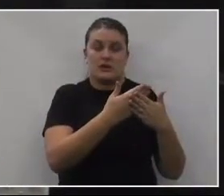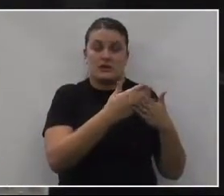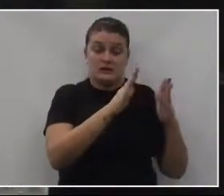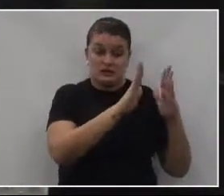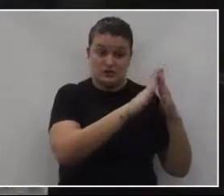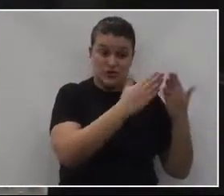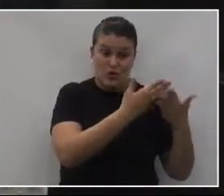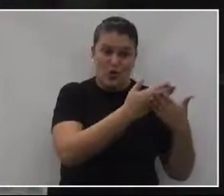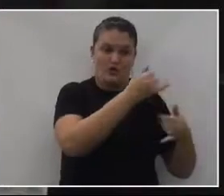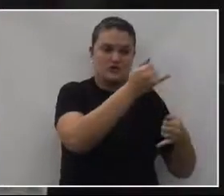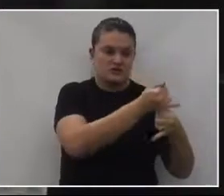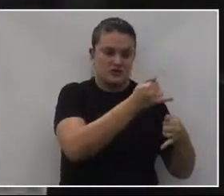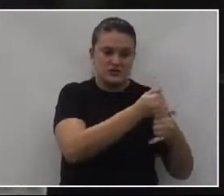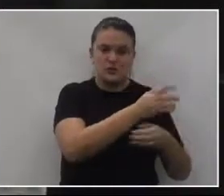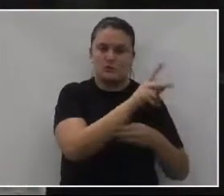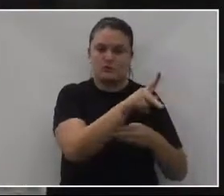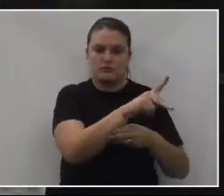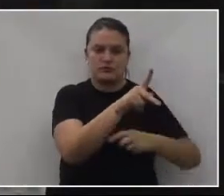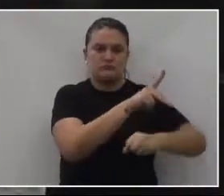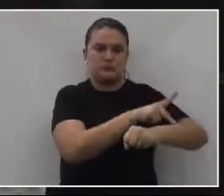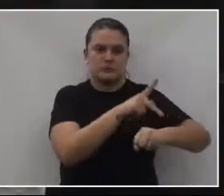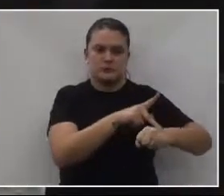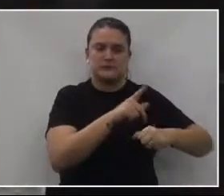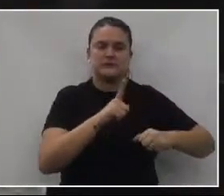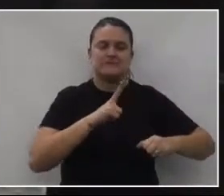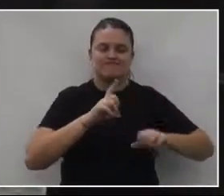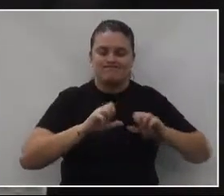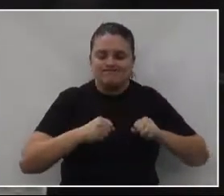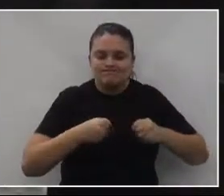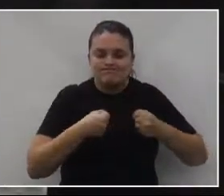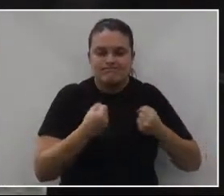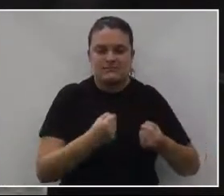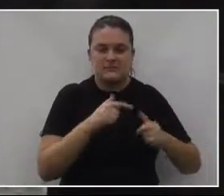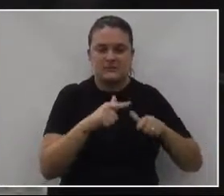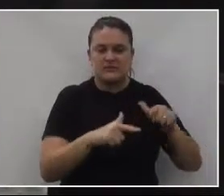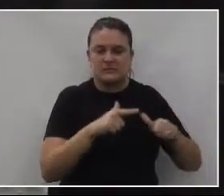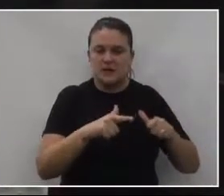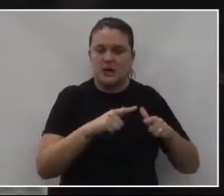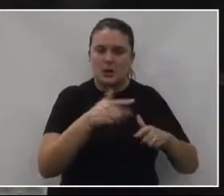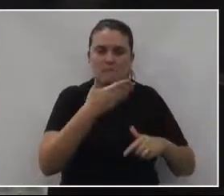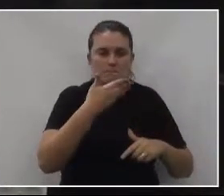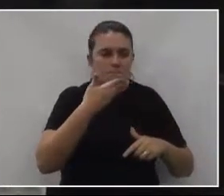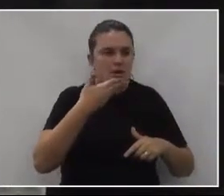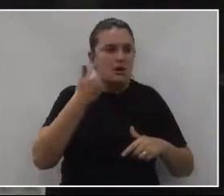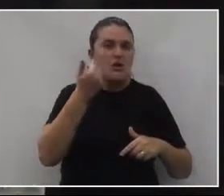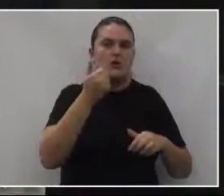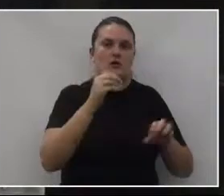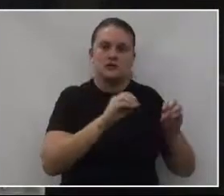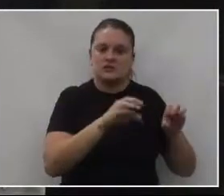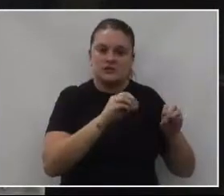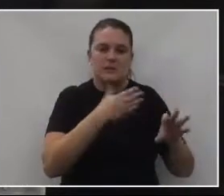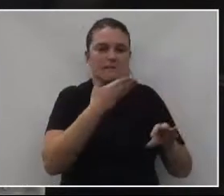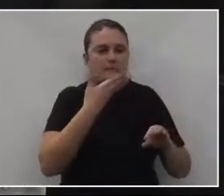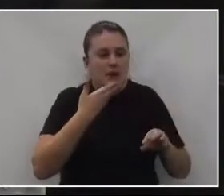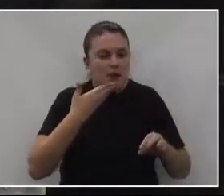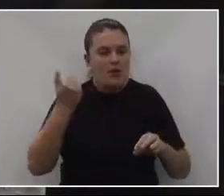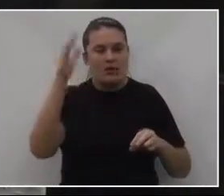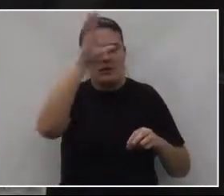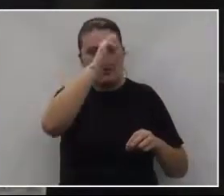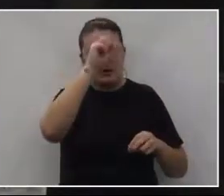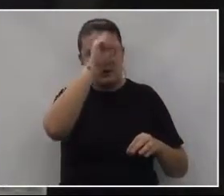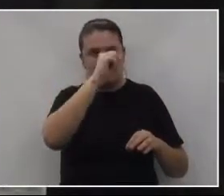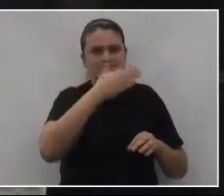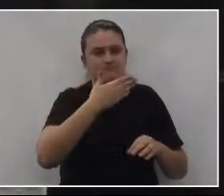que o diretor, os professores, a equipe pedagógica se esforçam tanto para que se torne cada vez melhor, sem dúvida nenhuma, que com mais essa